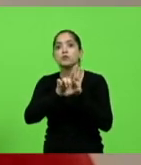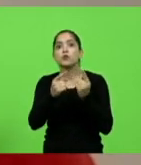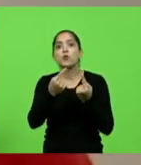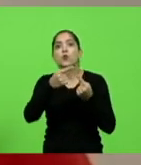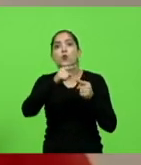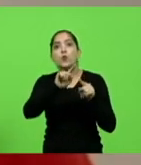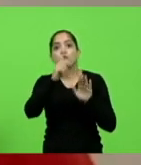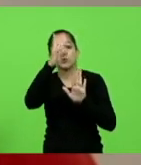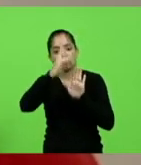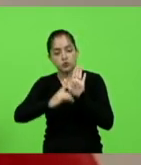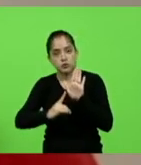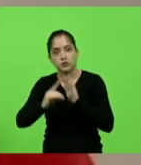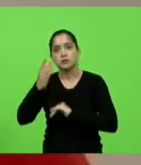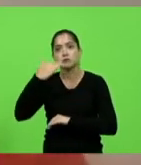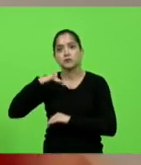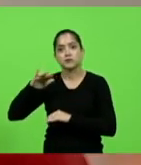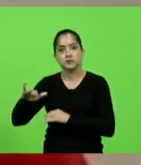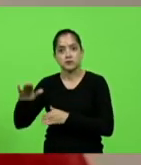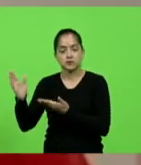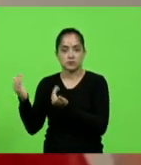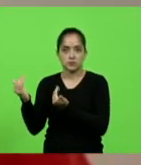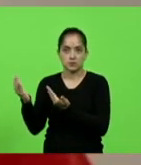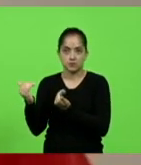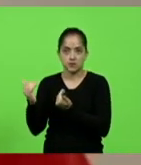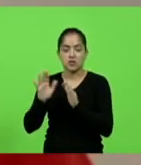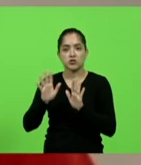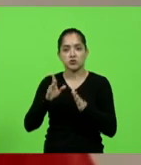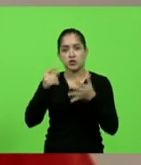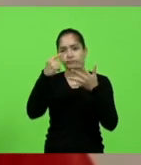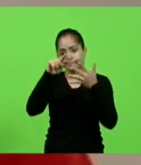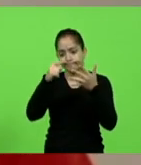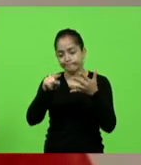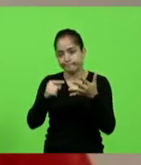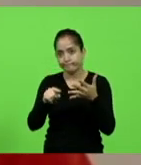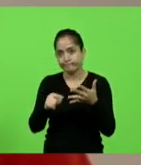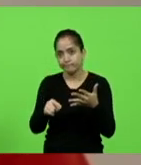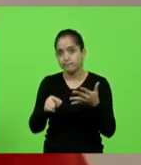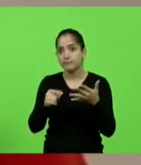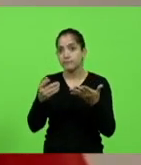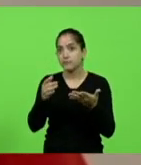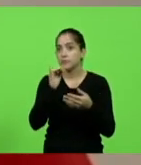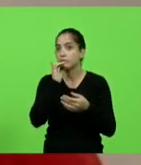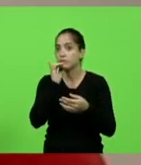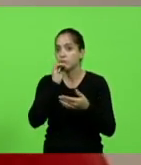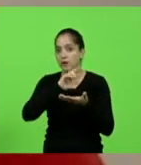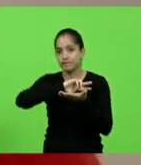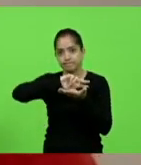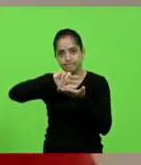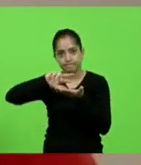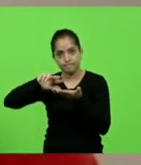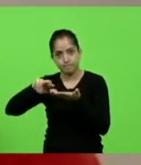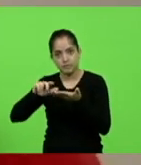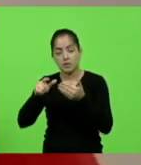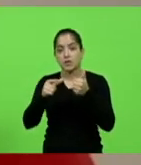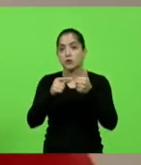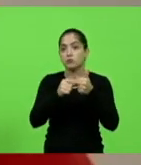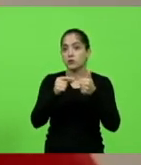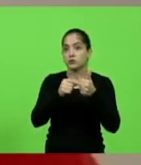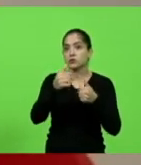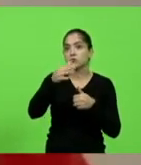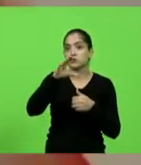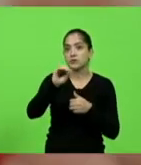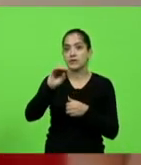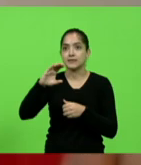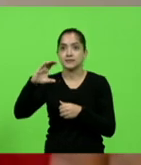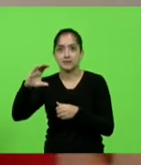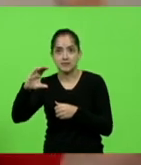crianças e dos adolescentes. Já foram colocados aqui vários exemplos. No artigo 10C, tenta